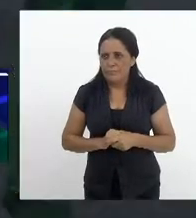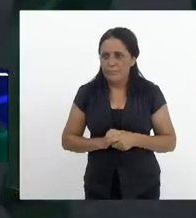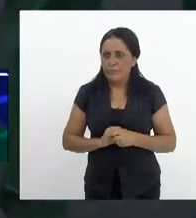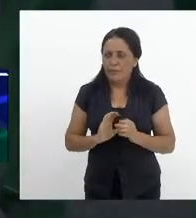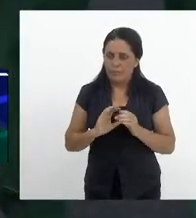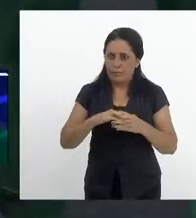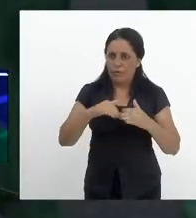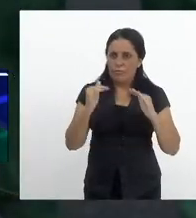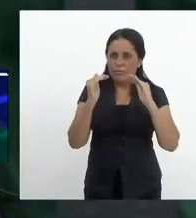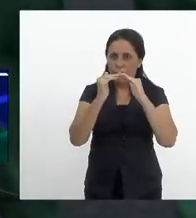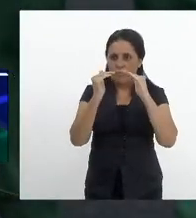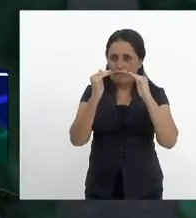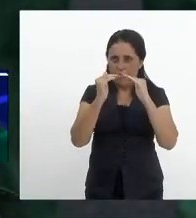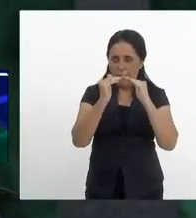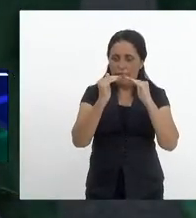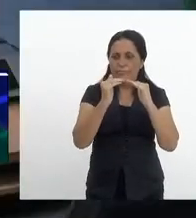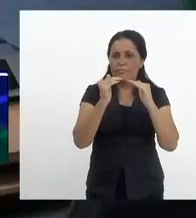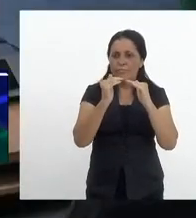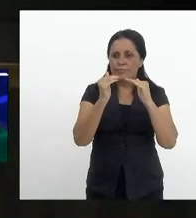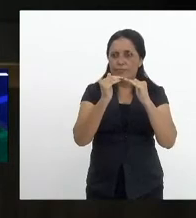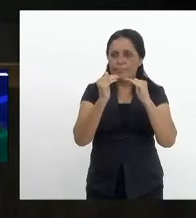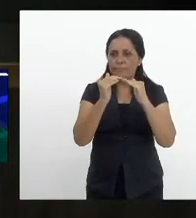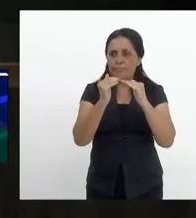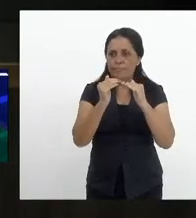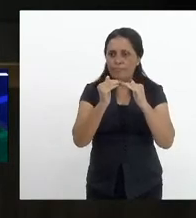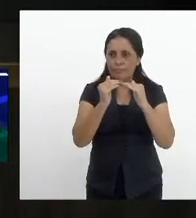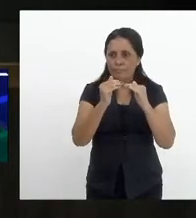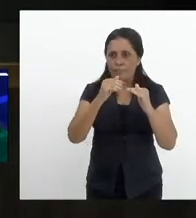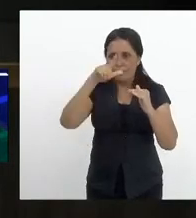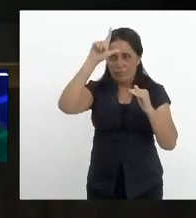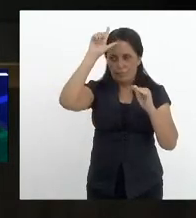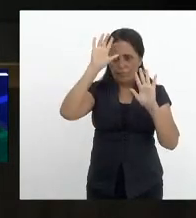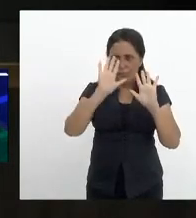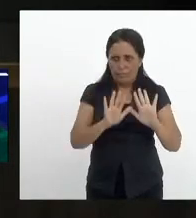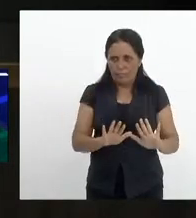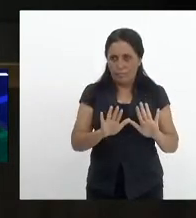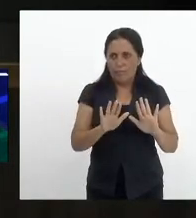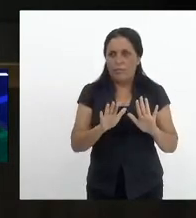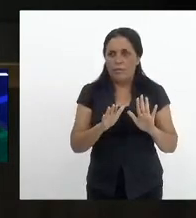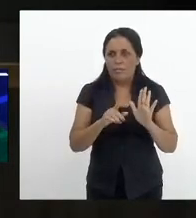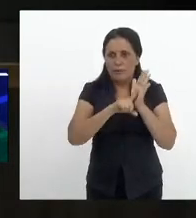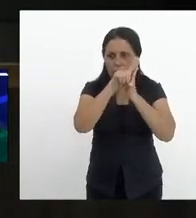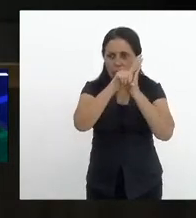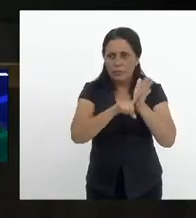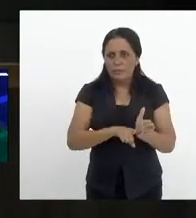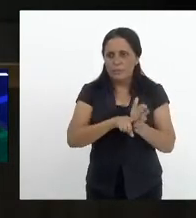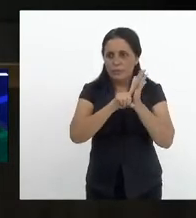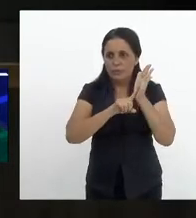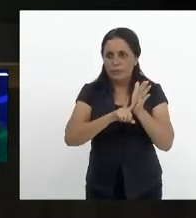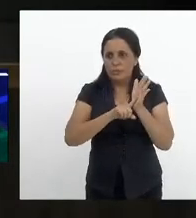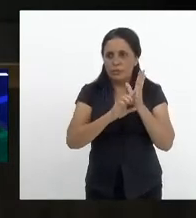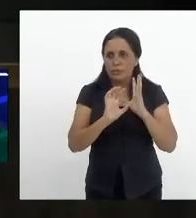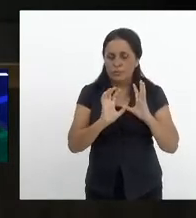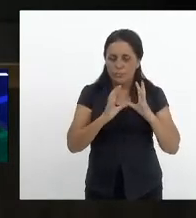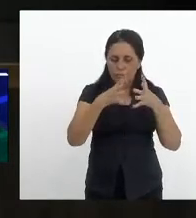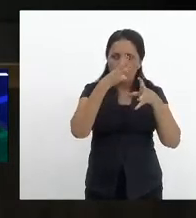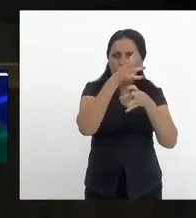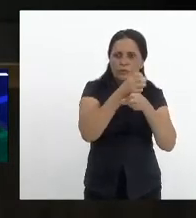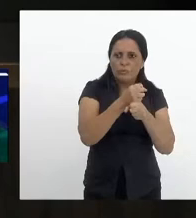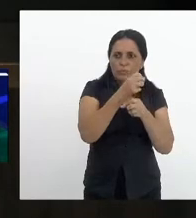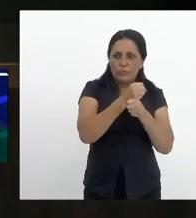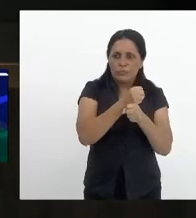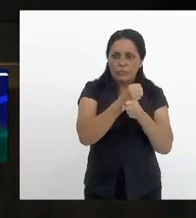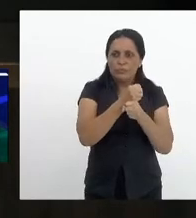Voto favorável, senhor presidente. Deputado Luiz, fica, por favor, que eu quero que Vossa Excelência faça uma consulta. Pela Comissão de Orçamento,